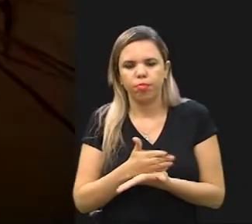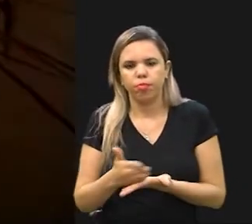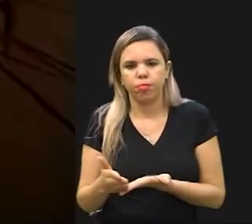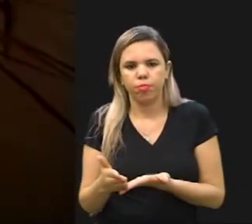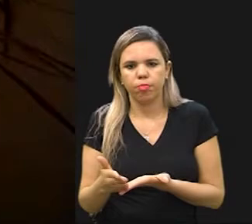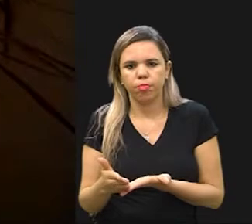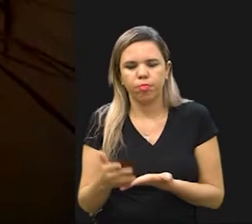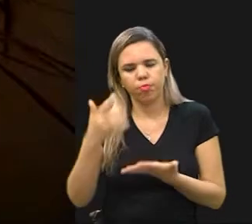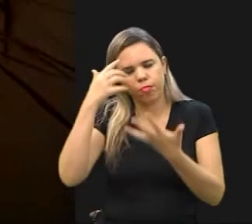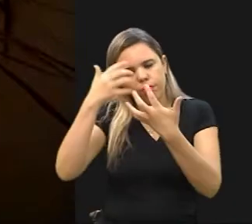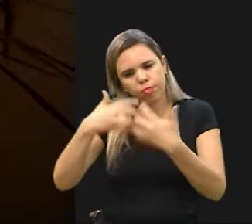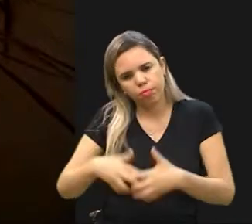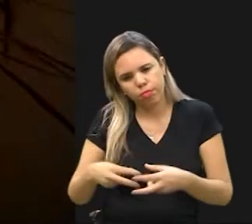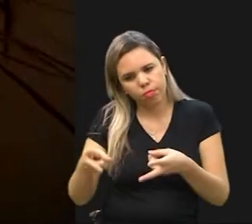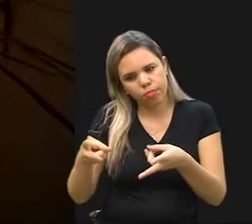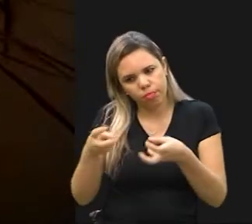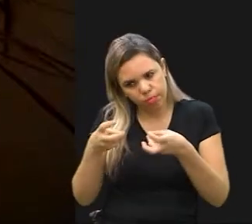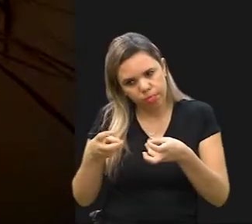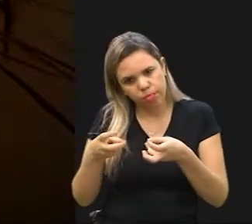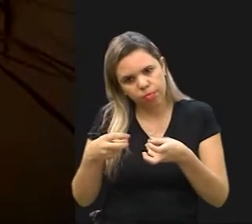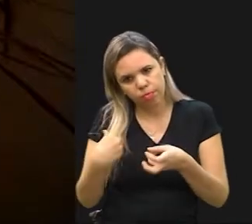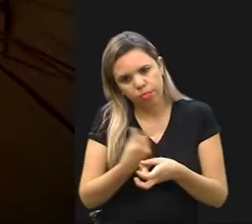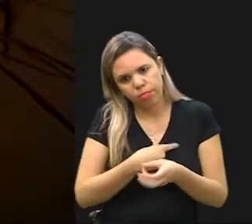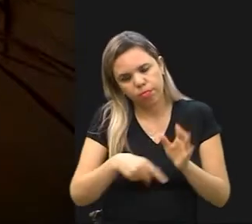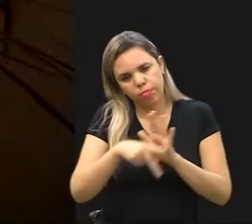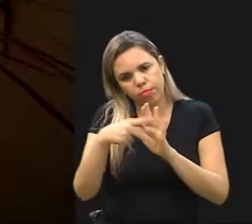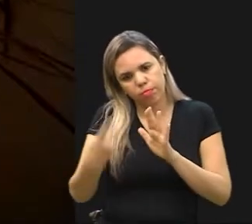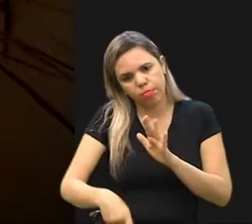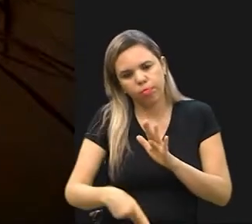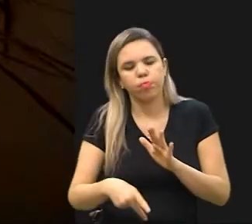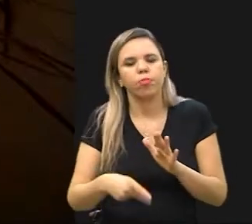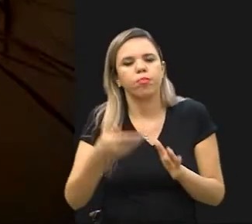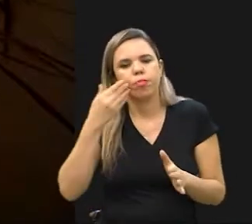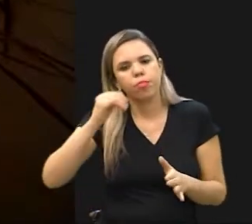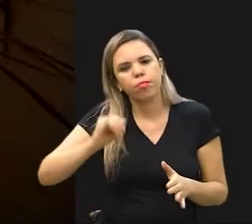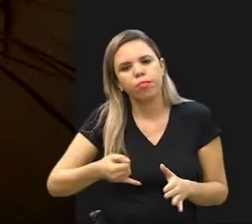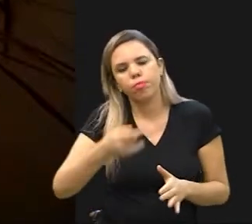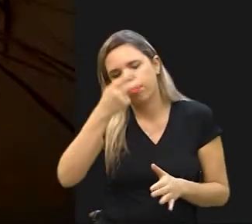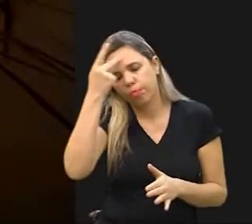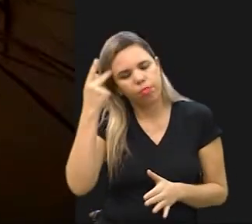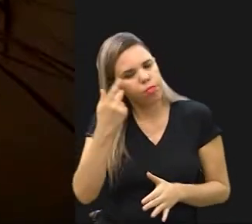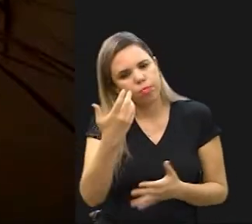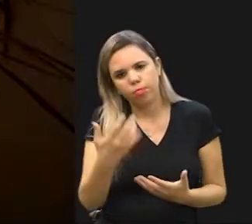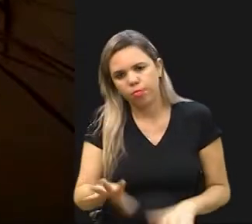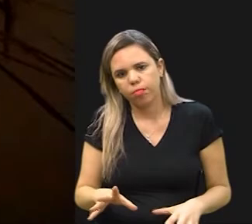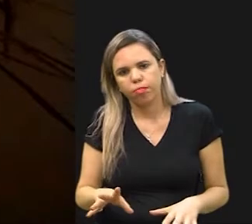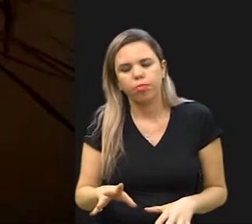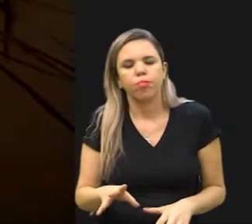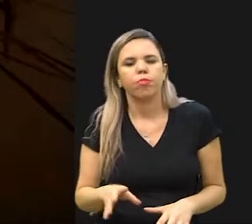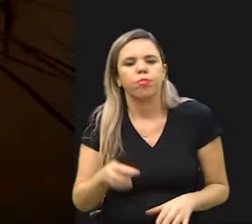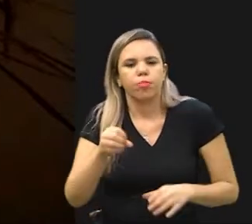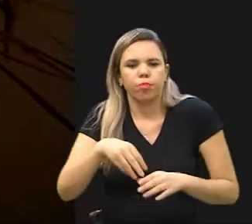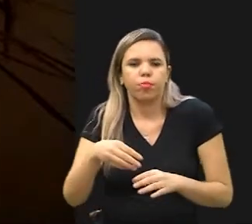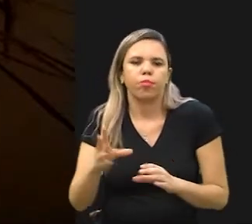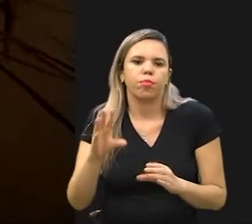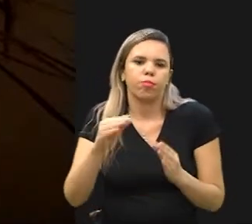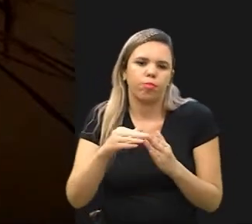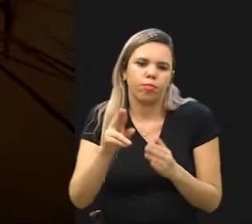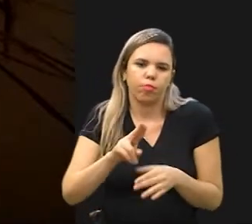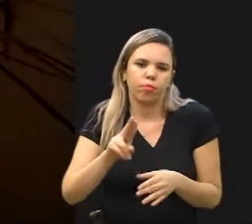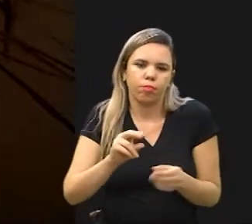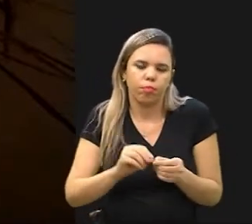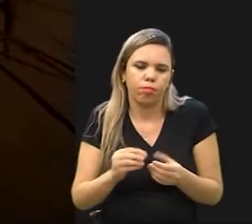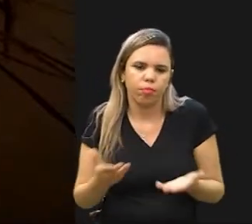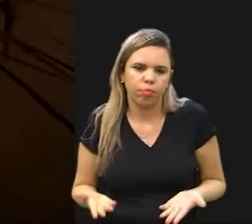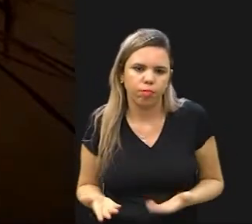já começa a refletir e observar sobre o nosso próprio consumo. Se a pessoa não quer fazer a compostagem dentro